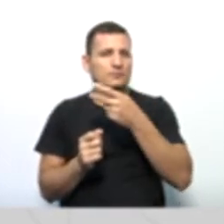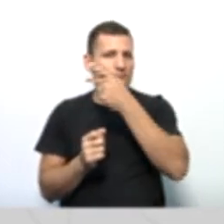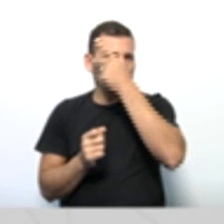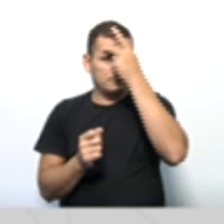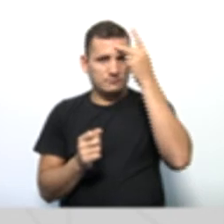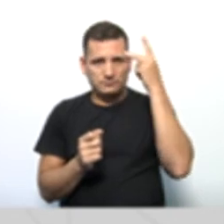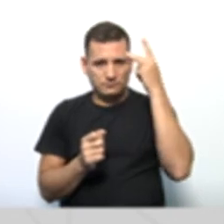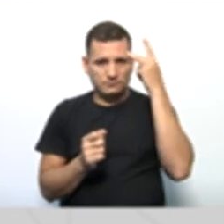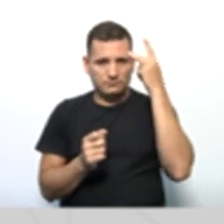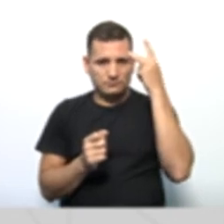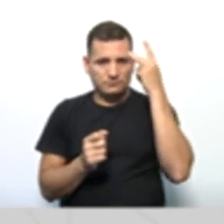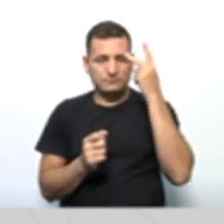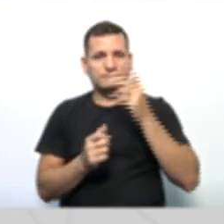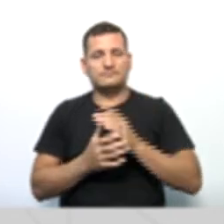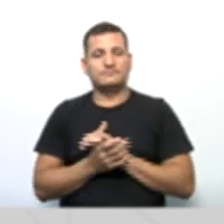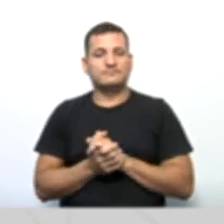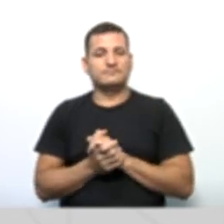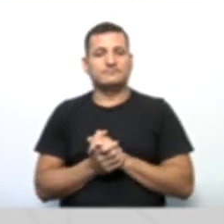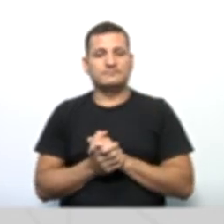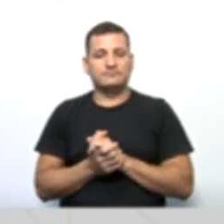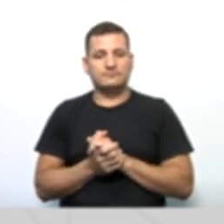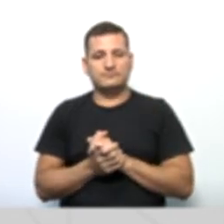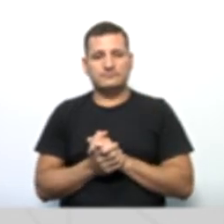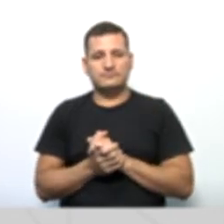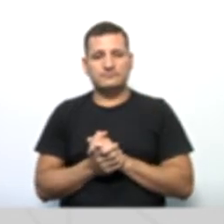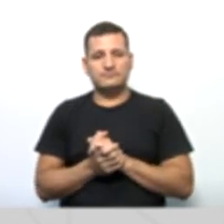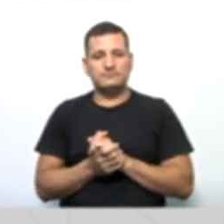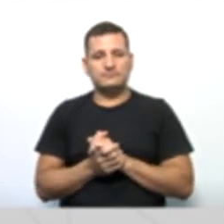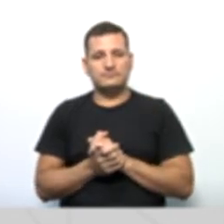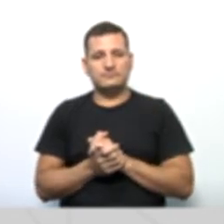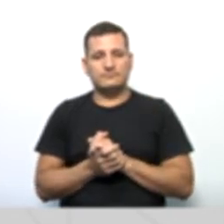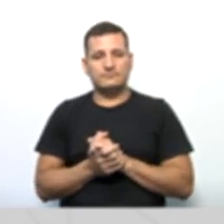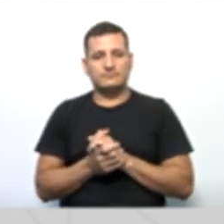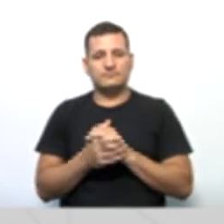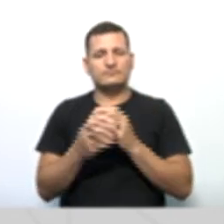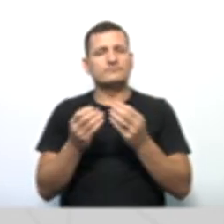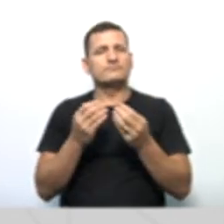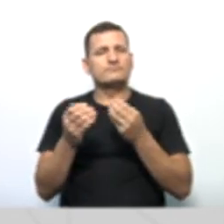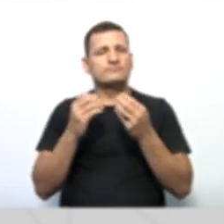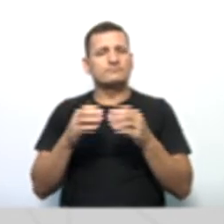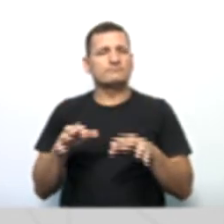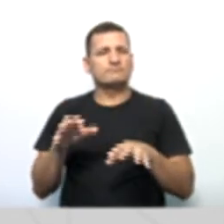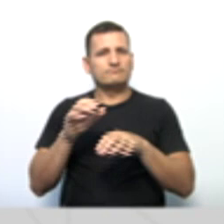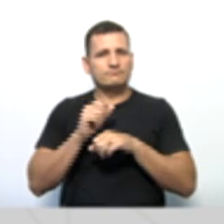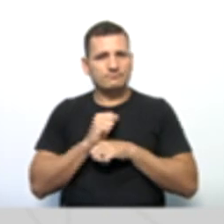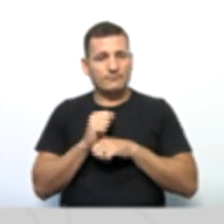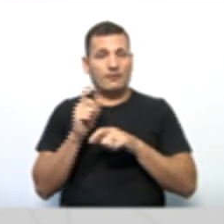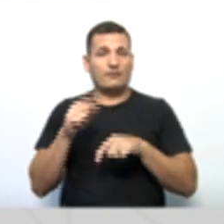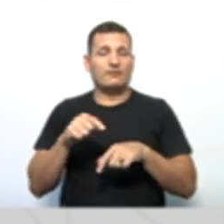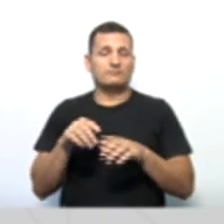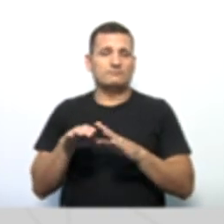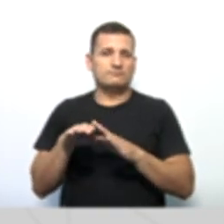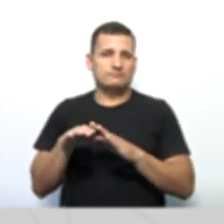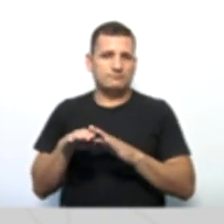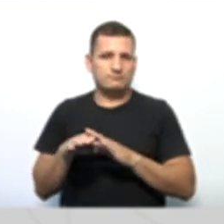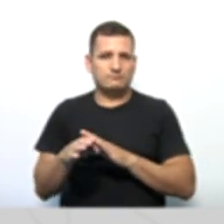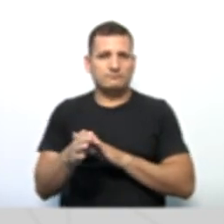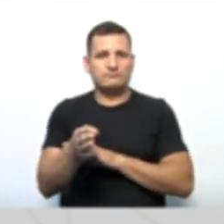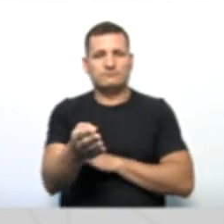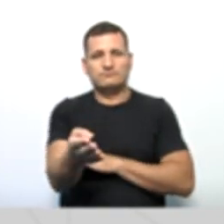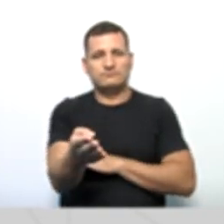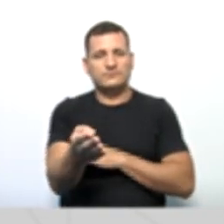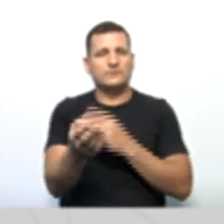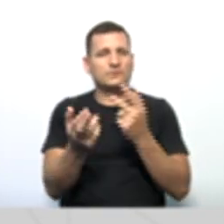que são os nossos modos de agir. E nós adquirimos essas virtudes através do hábito. Como um jogador